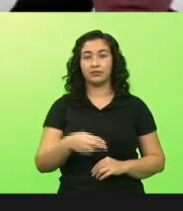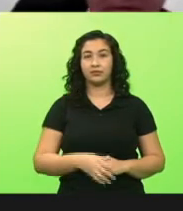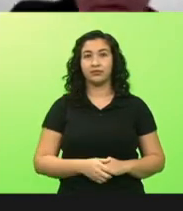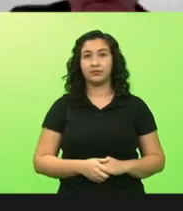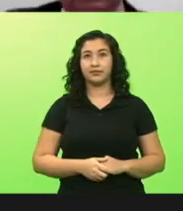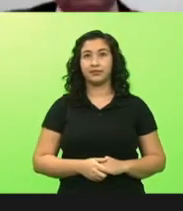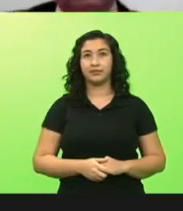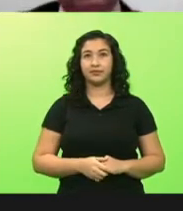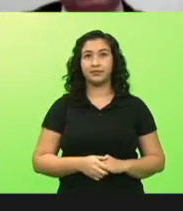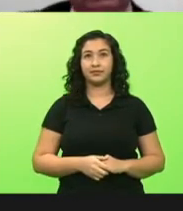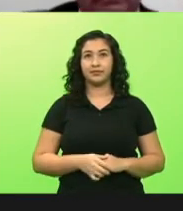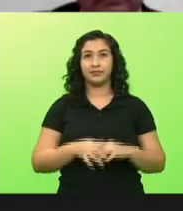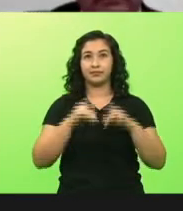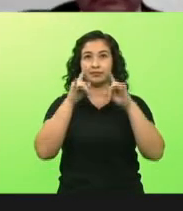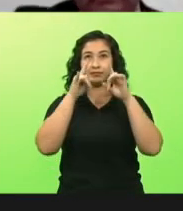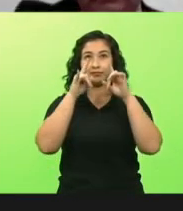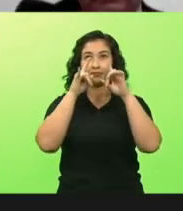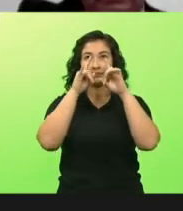Deputado Moacir Sopelsa.